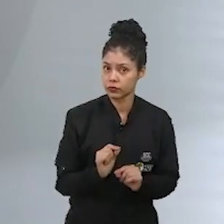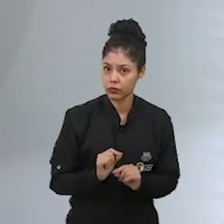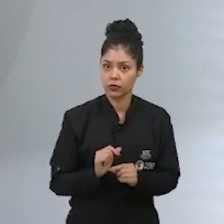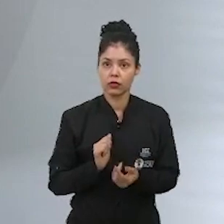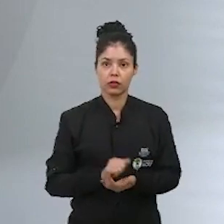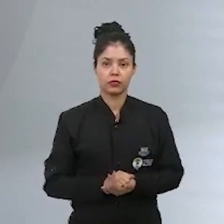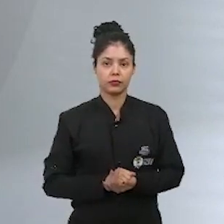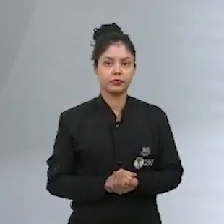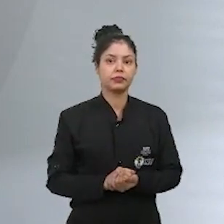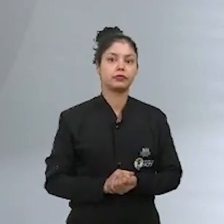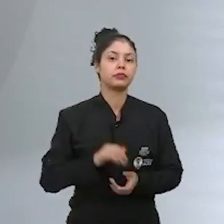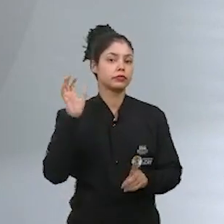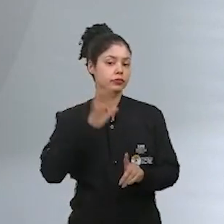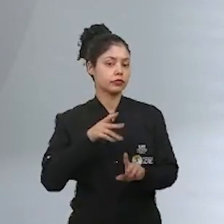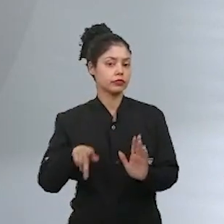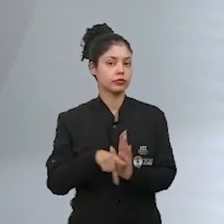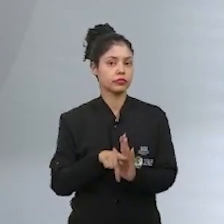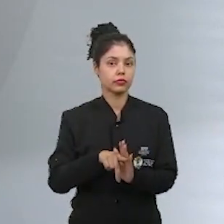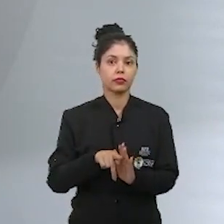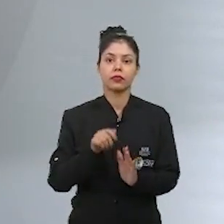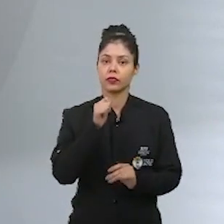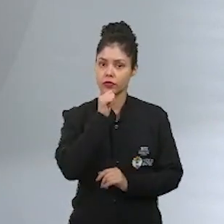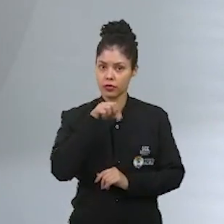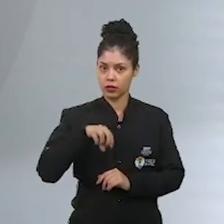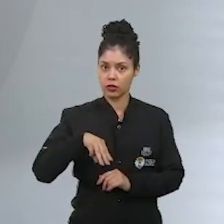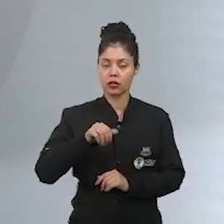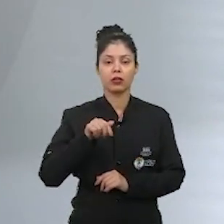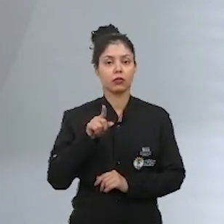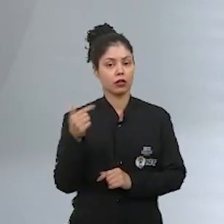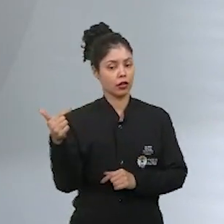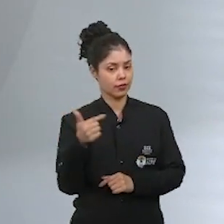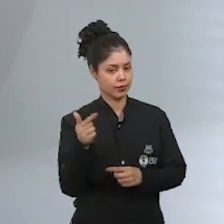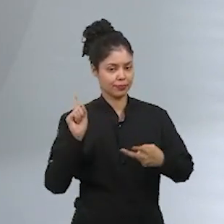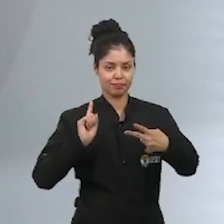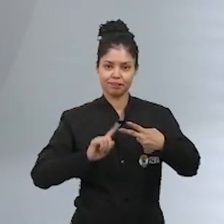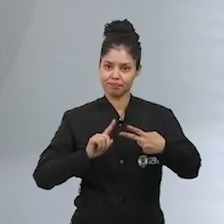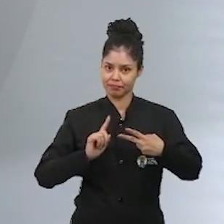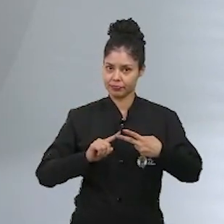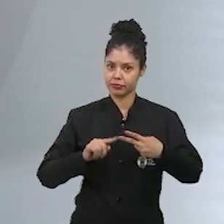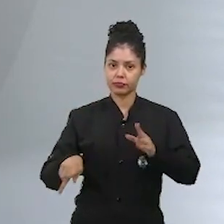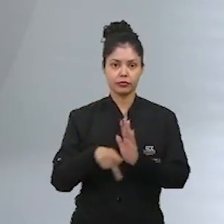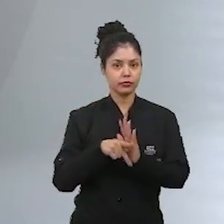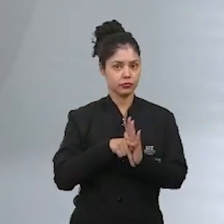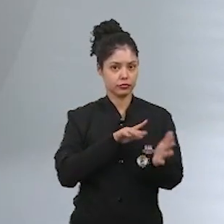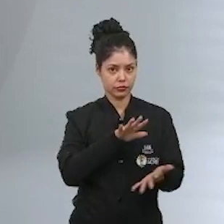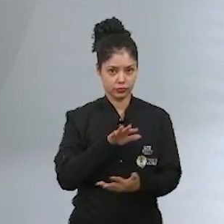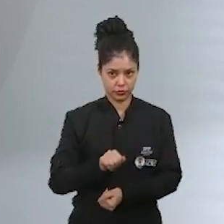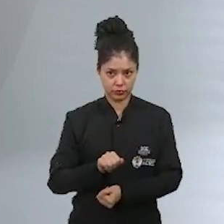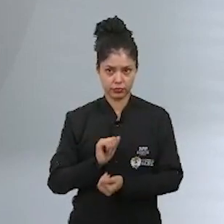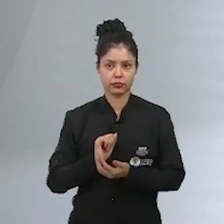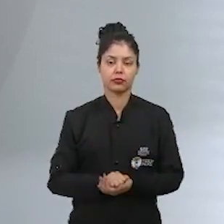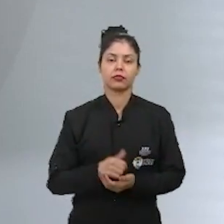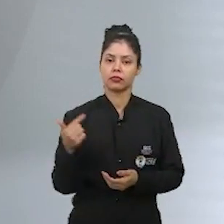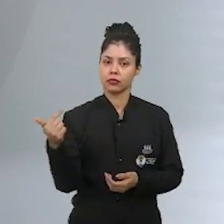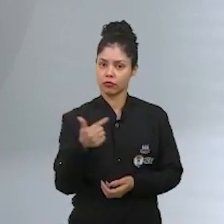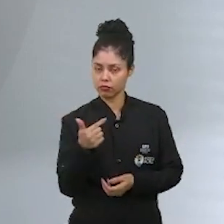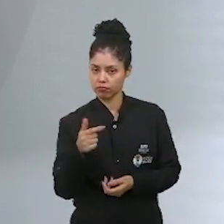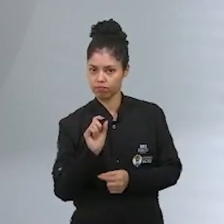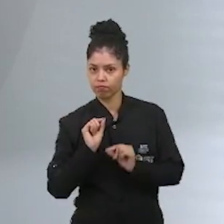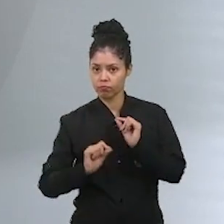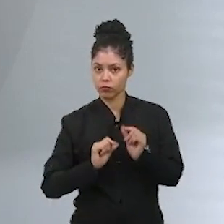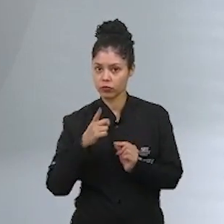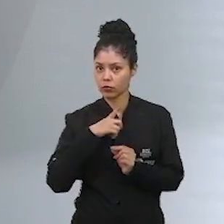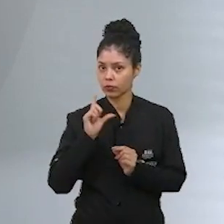ali influenciado pelo magma, tá? Que é a segunda camada ali do interior da Terra. Nessa segunda camada,